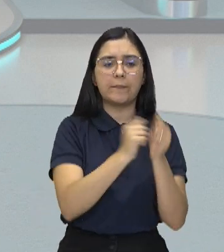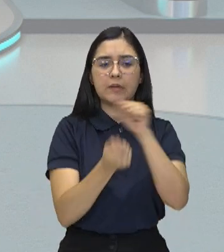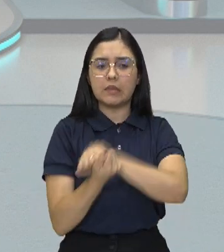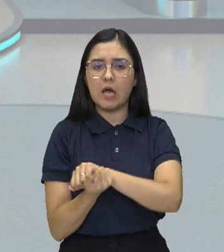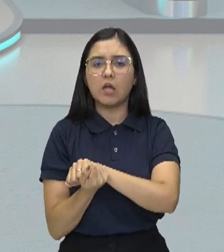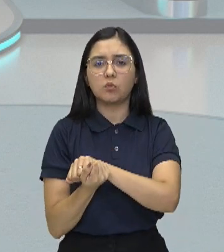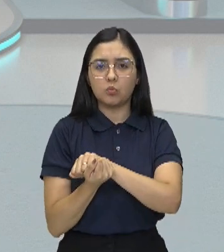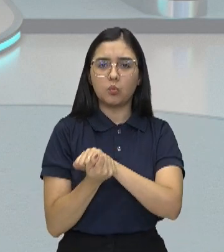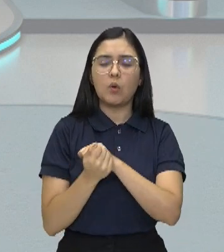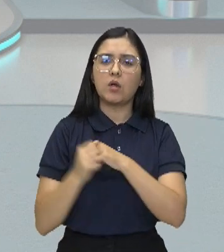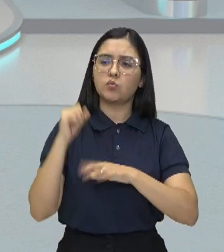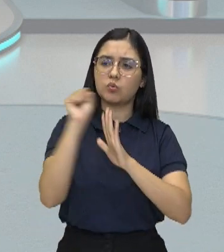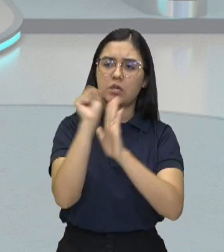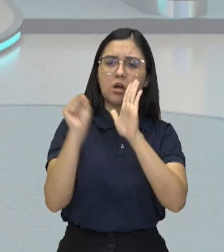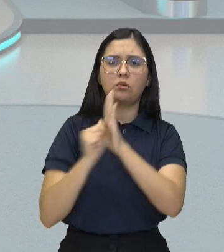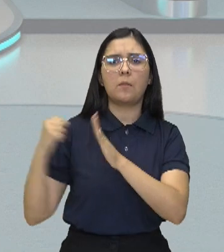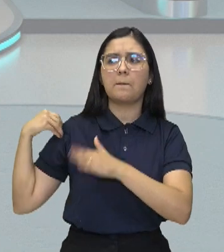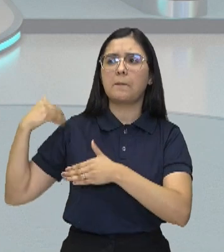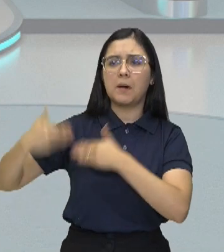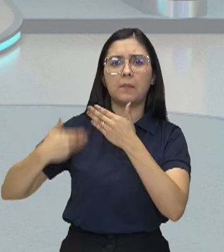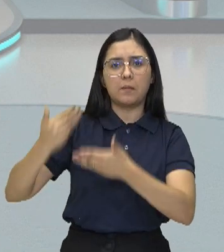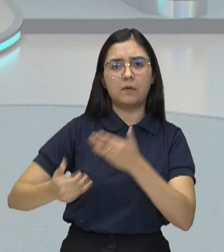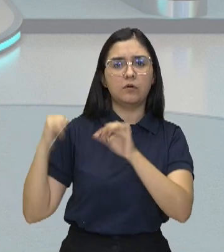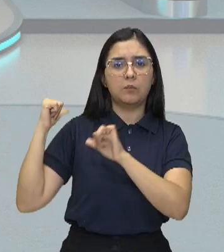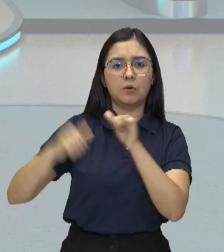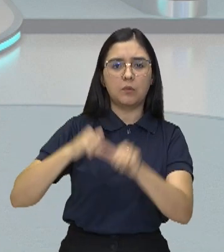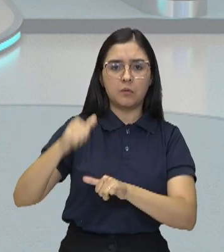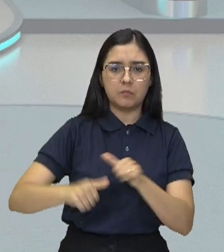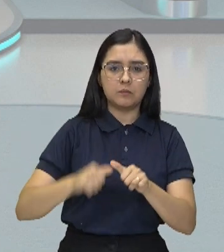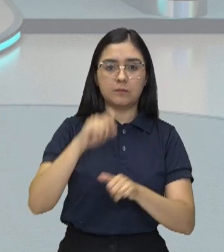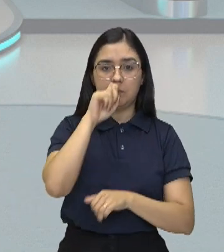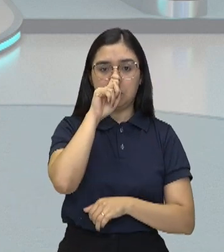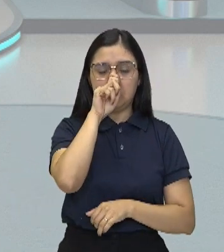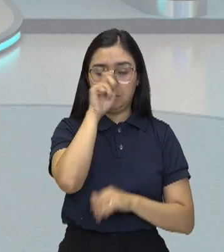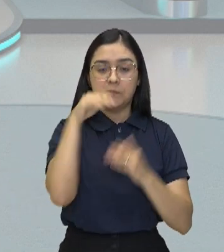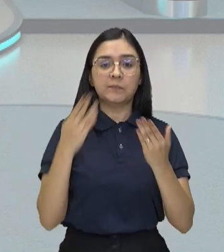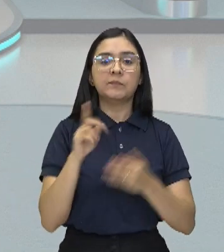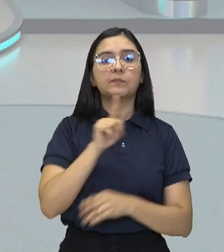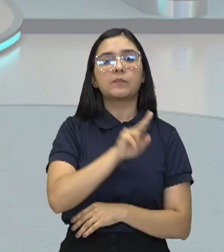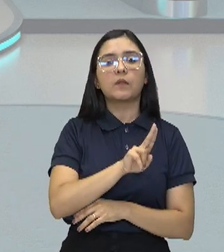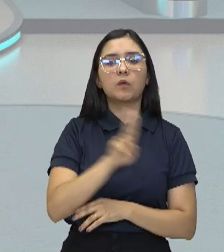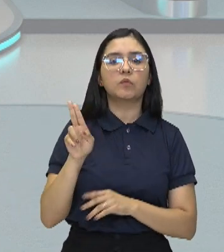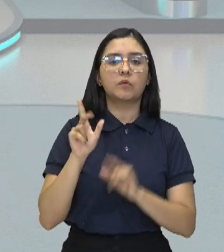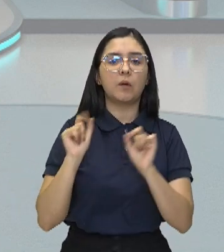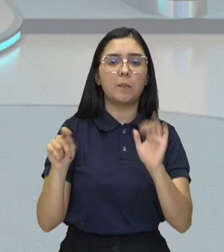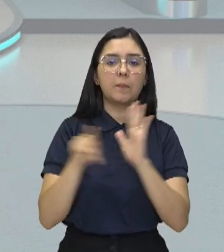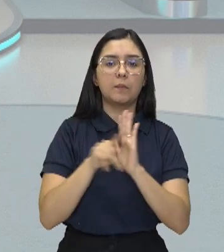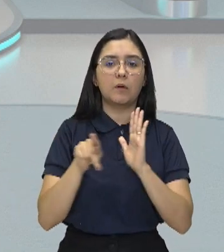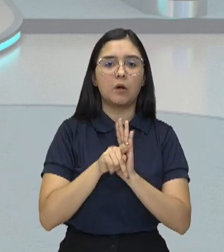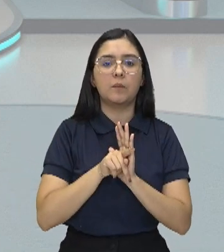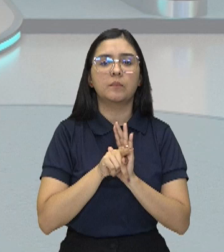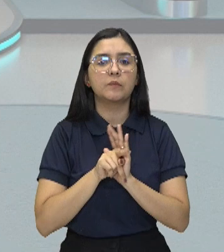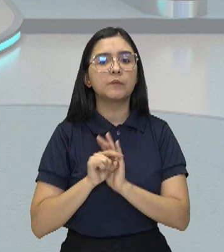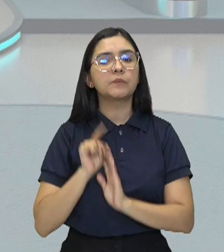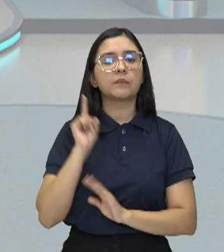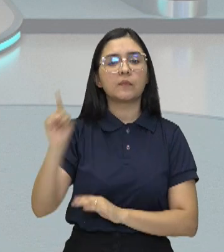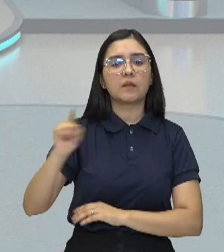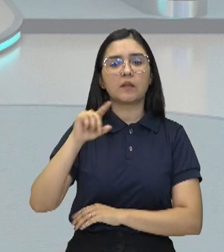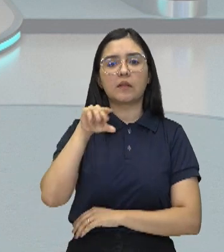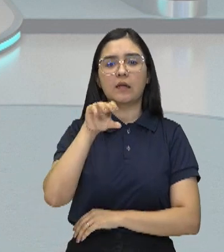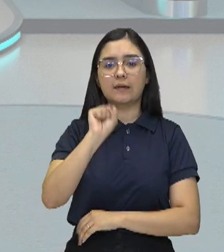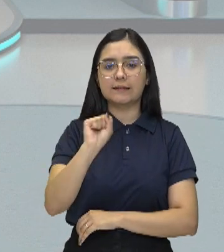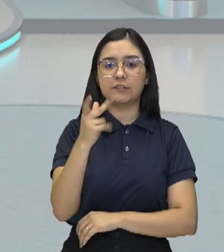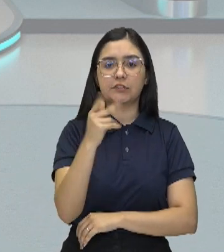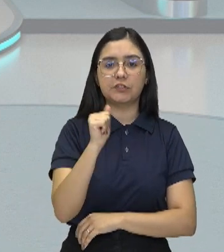dos séculos, passando pela Pérsia, onde foi chamado de Shatranj. Para quem não lembra